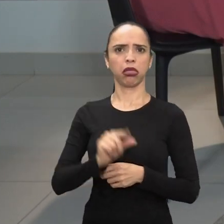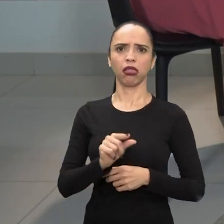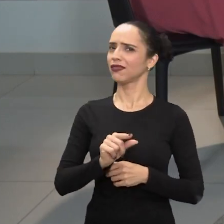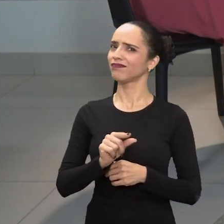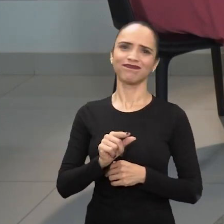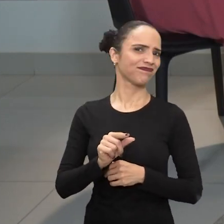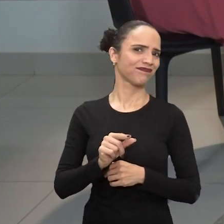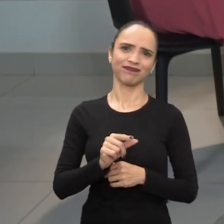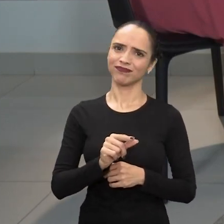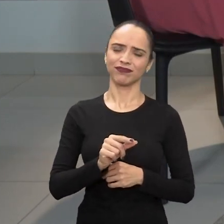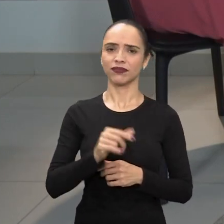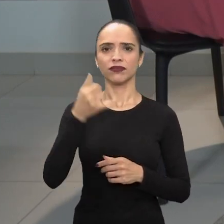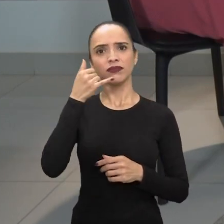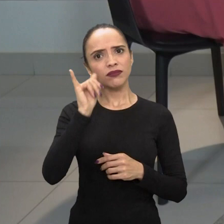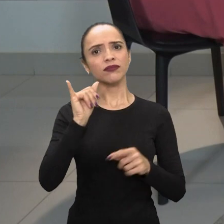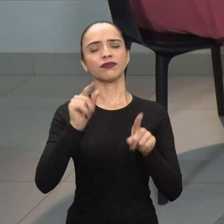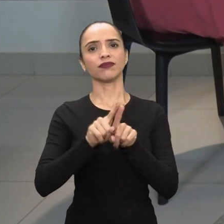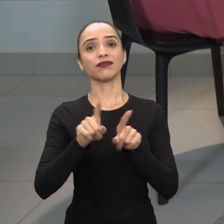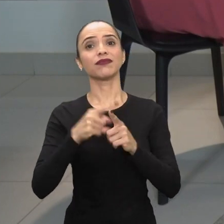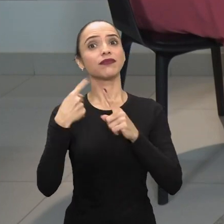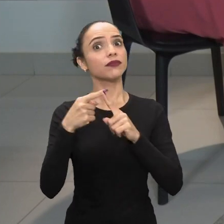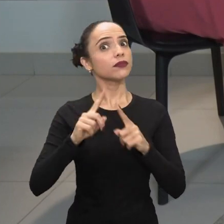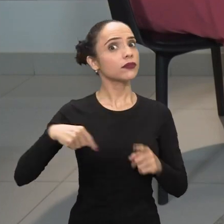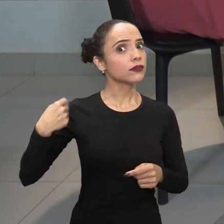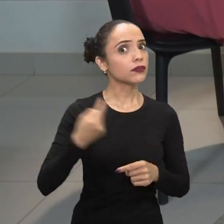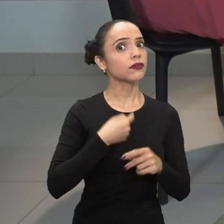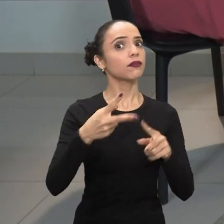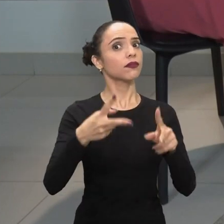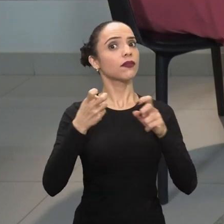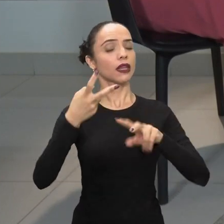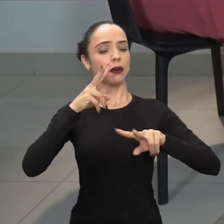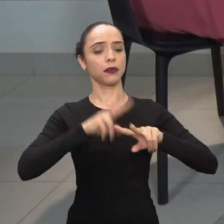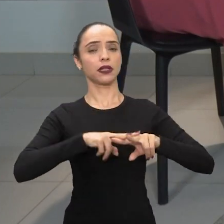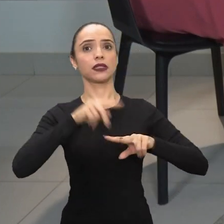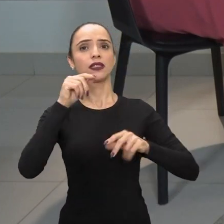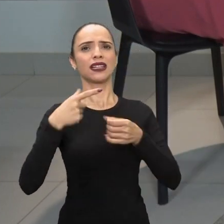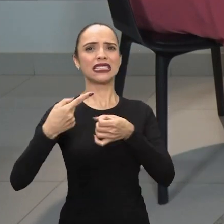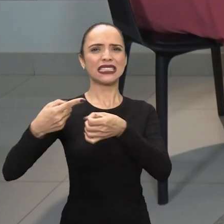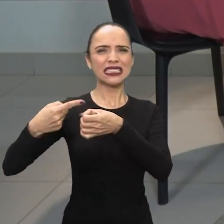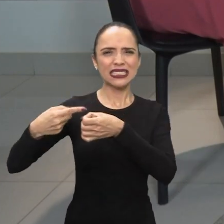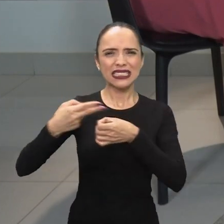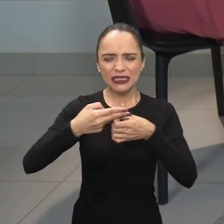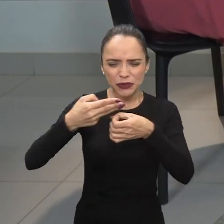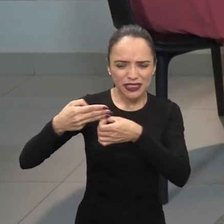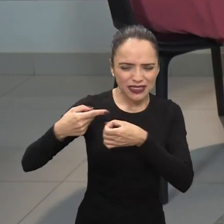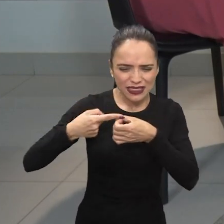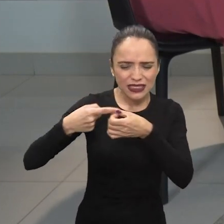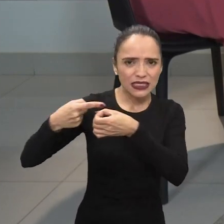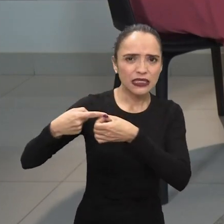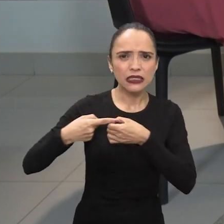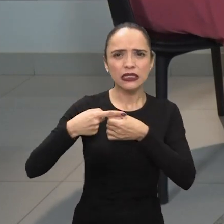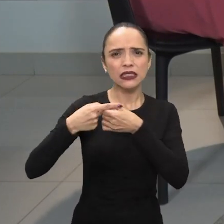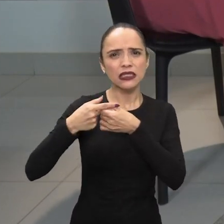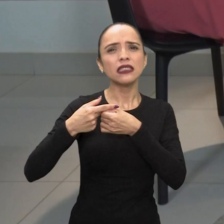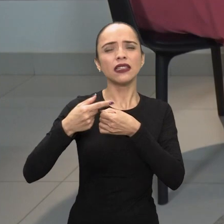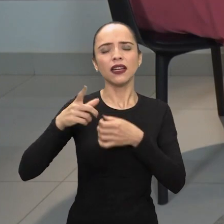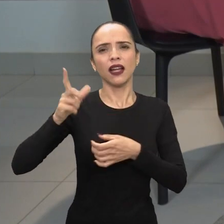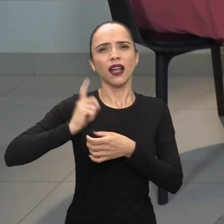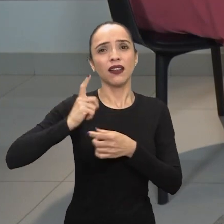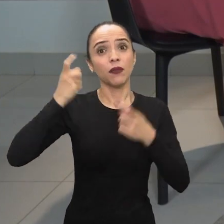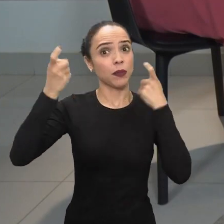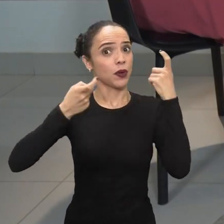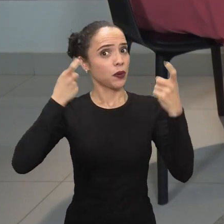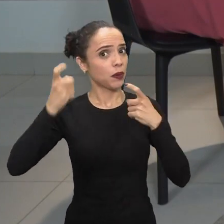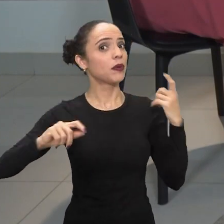O que às vezes a gente encontra até mesmo unidades prisionais no interior essa pessoa Dalva Quer comentar isso também mas isso isso me preocupa